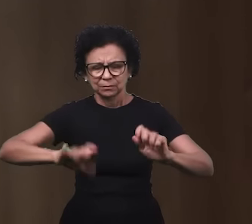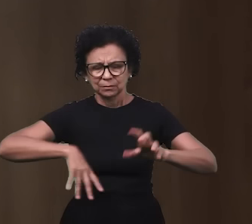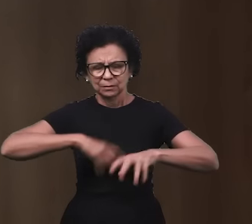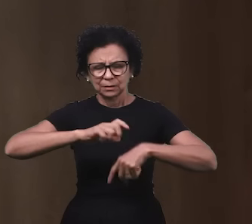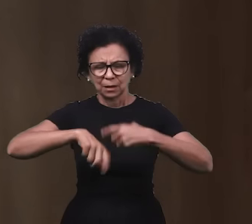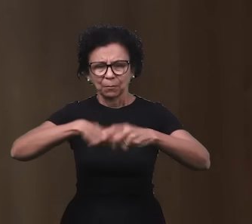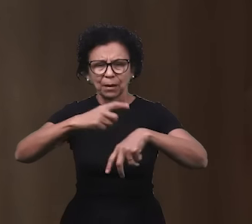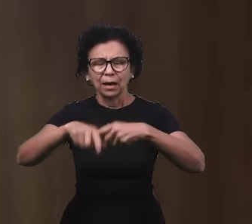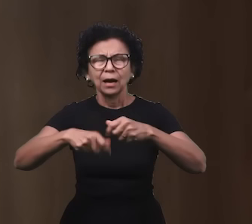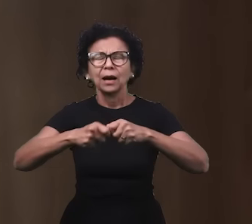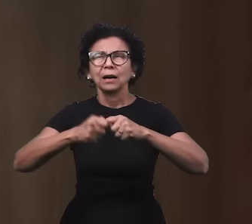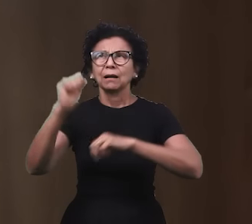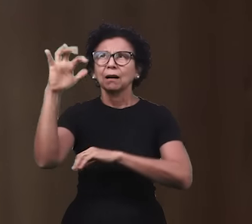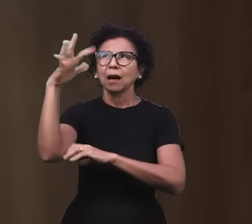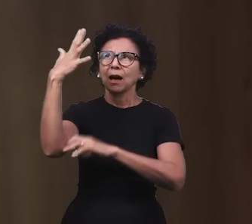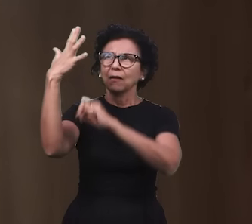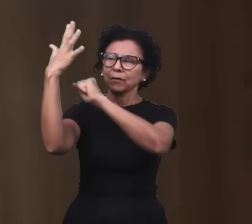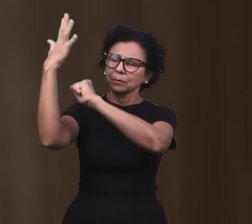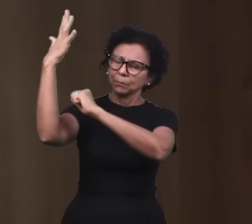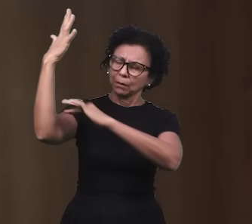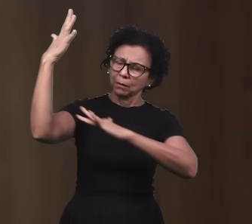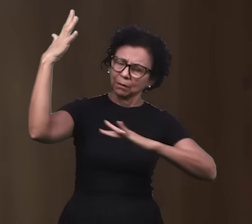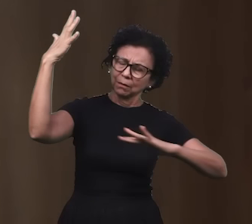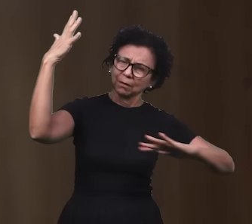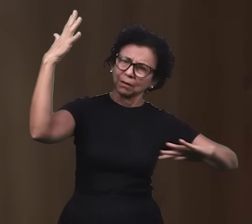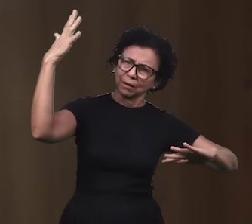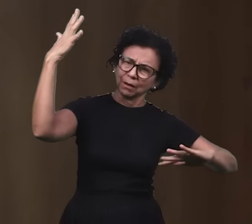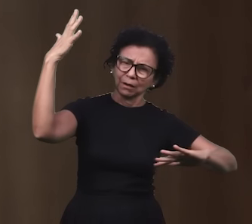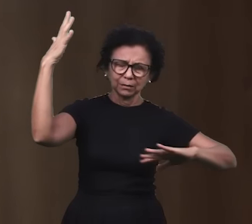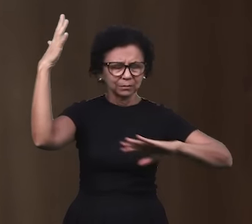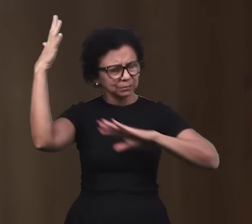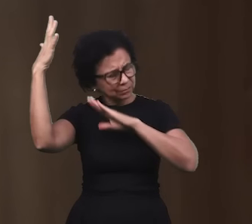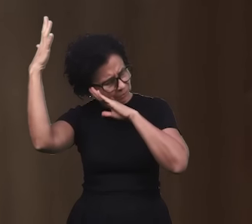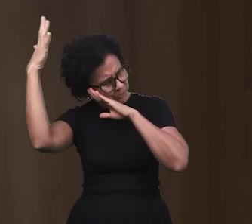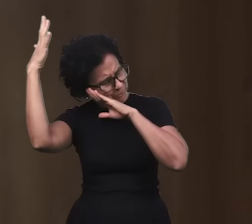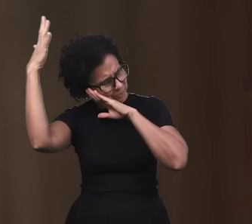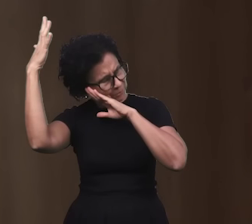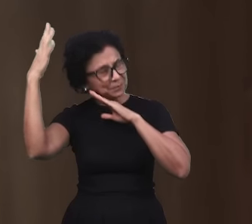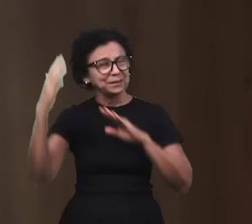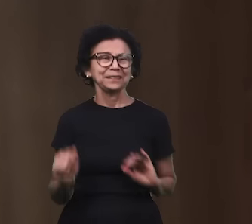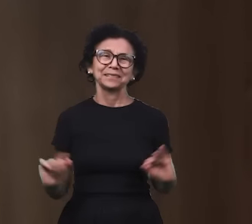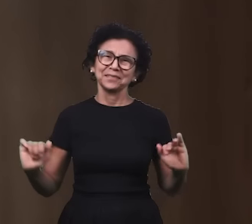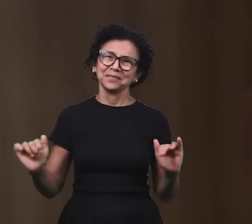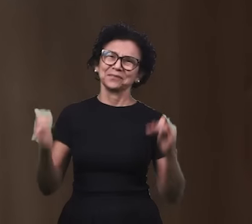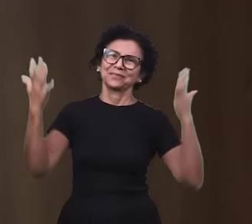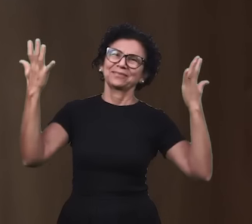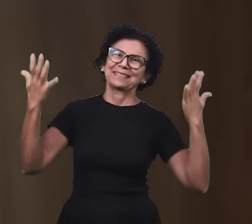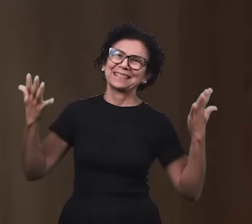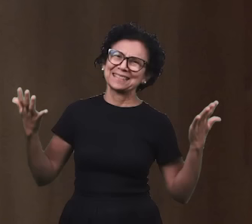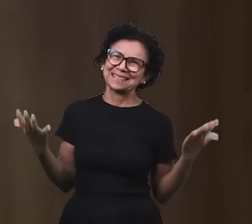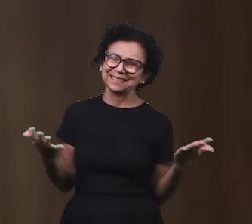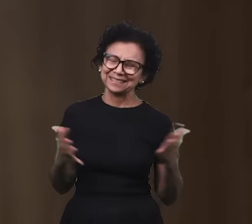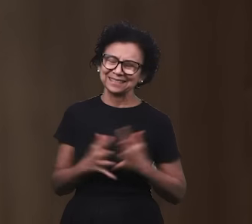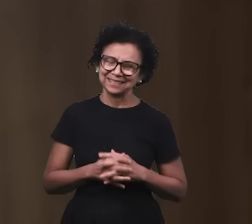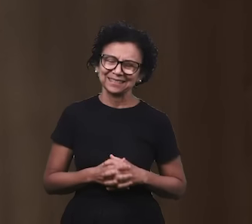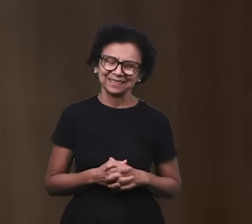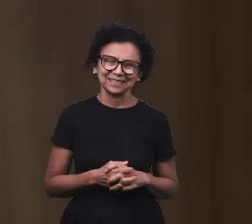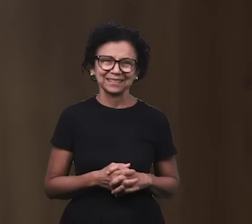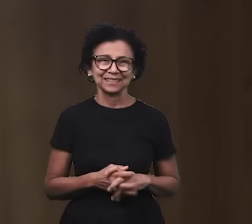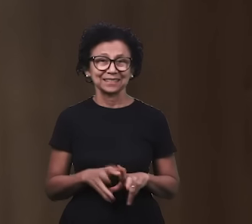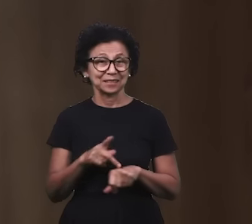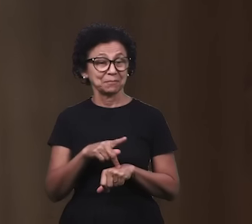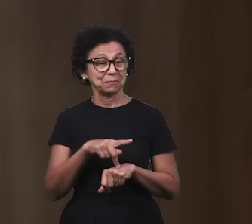dobrado, né, que eles colocavam ali debaixo de uma árvore e ali. Então, a festa era uma festa, né? Tinha o